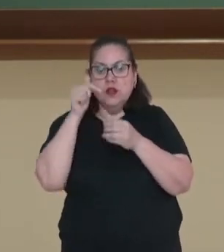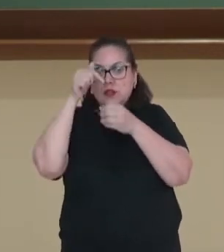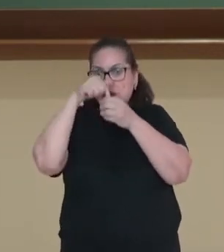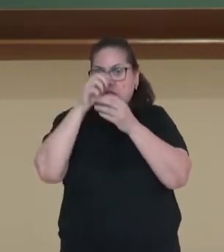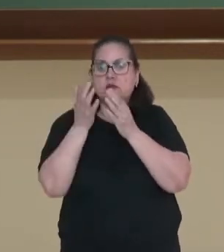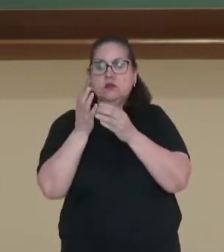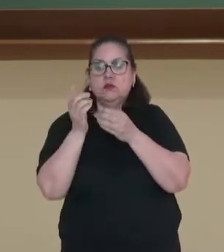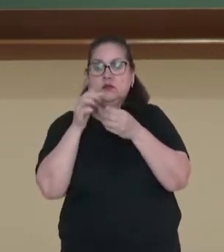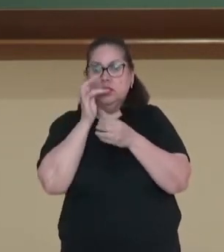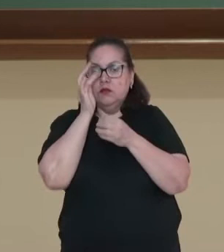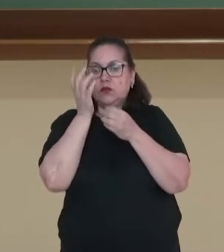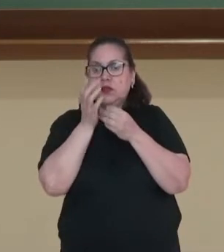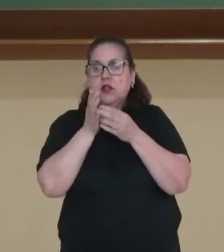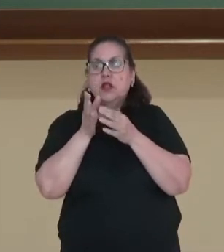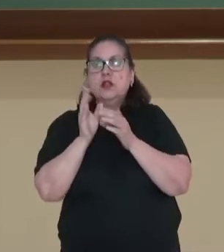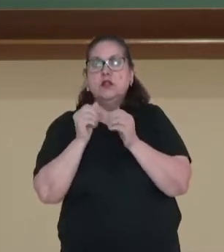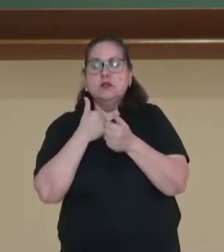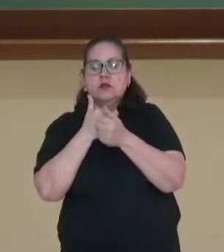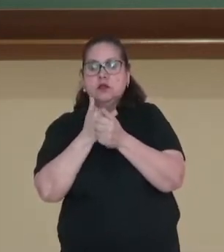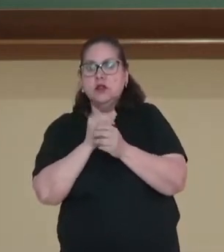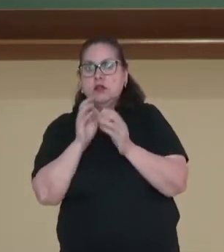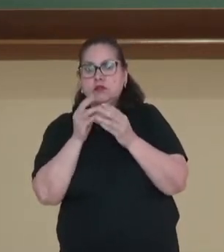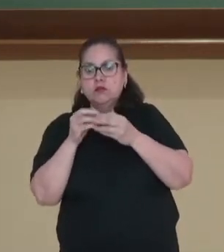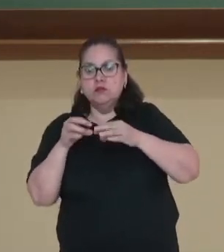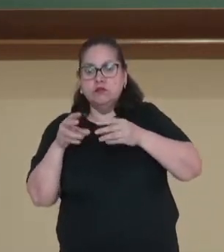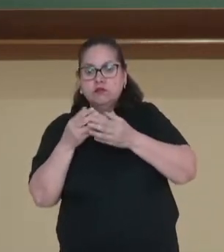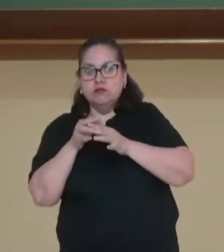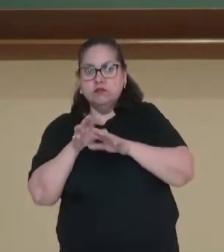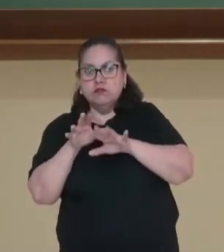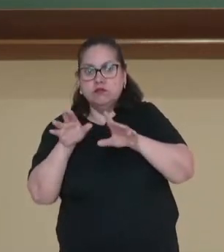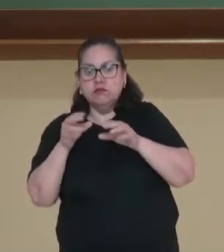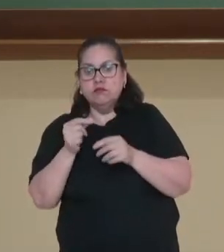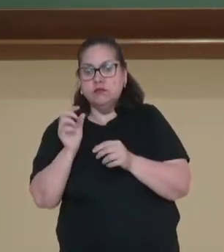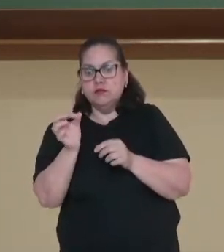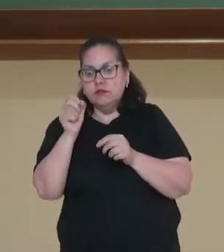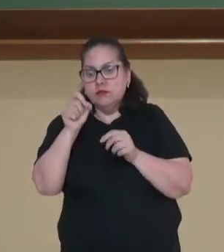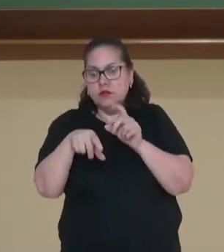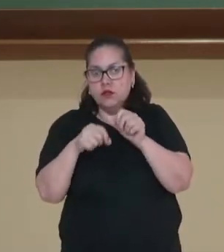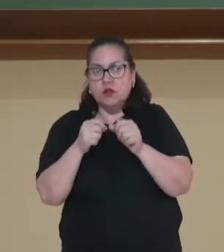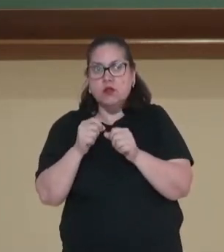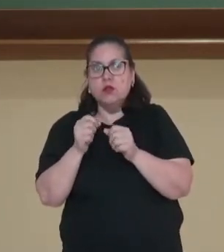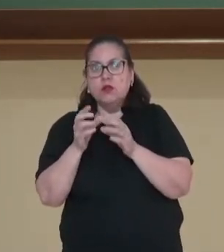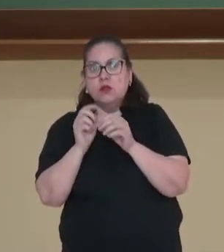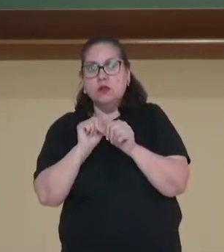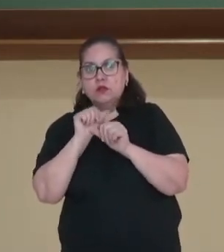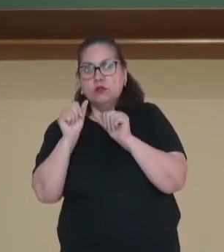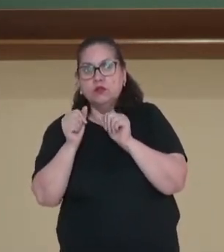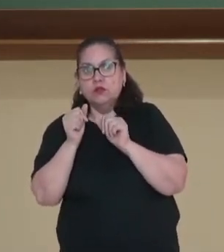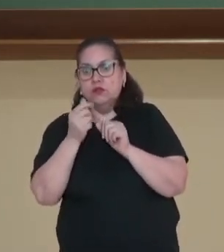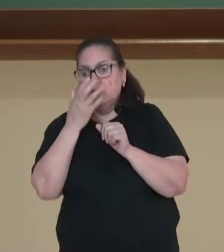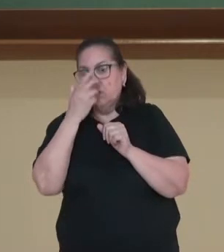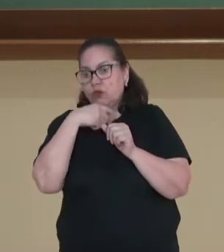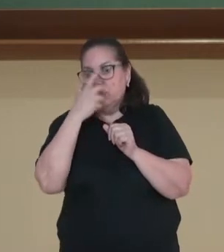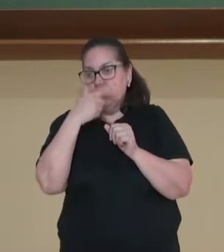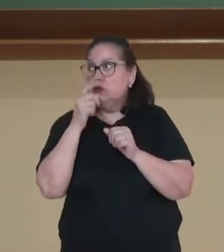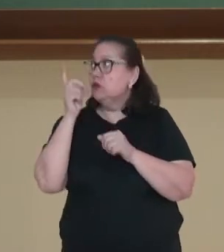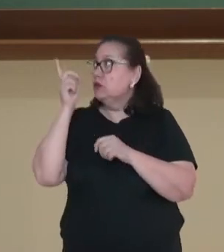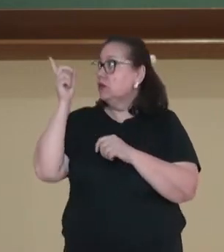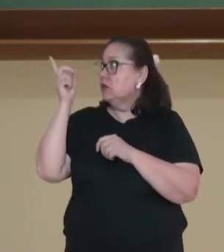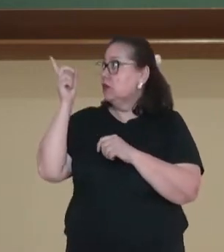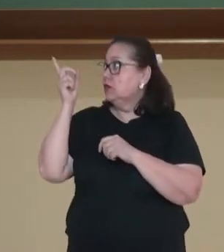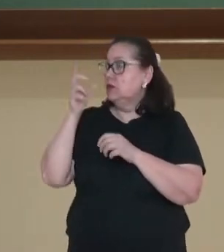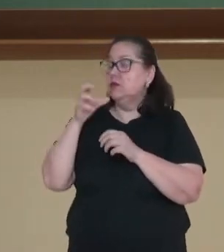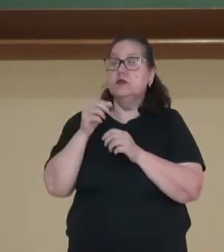do ovário, tá? Aqueles óvulos, eles vão se transformar em sementes. O ovário, ele vai se transformar no fruto, como acontece aqui